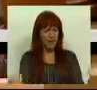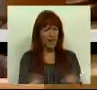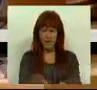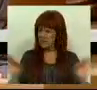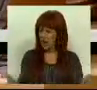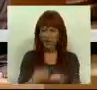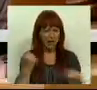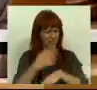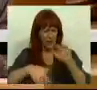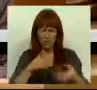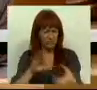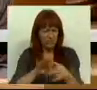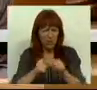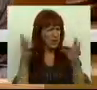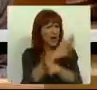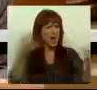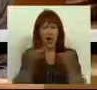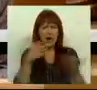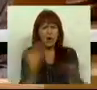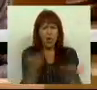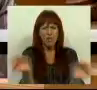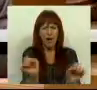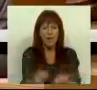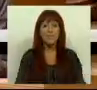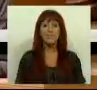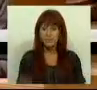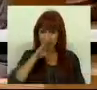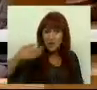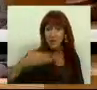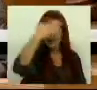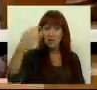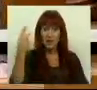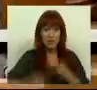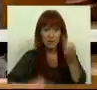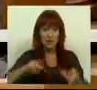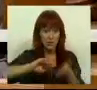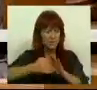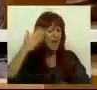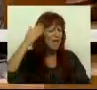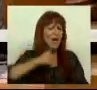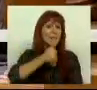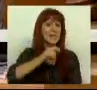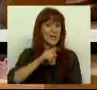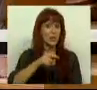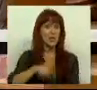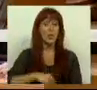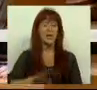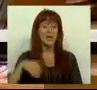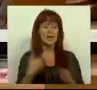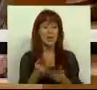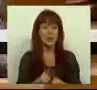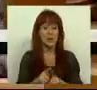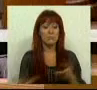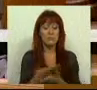em termos de eficácia no que concerne ao crescimento da economia? Se na sétima avaliação houvesse perspectiva de medidas para o relançamento da